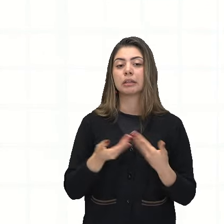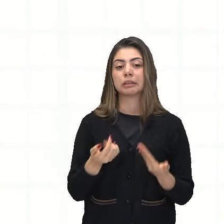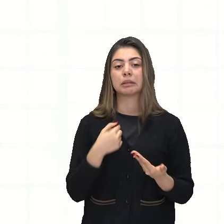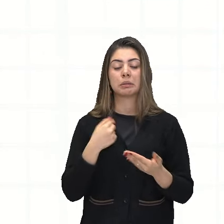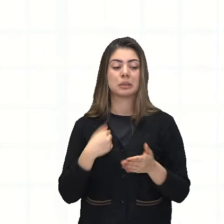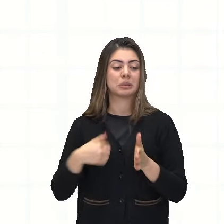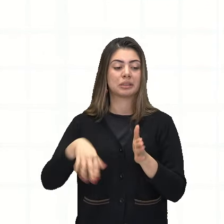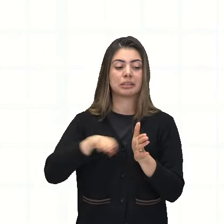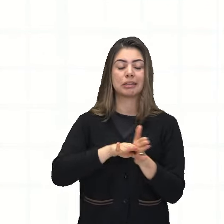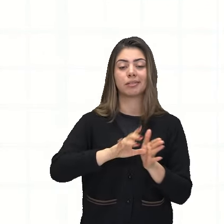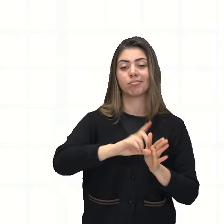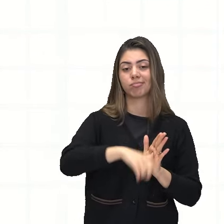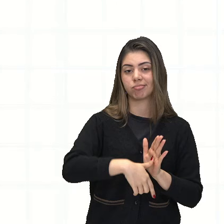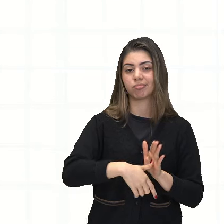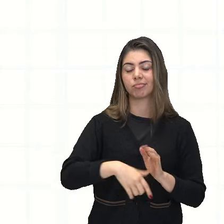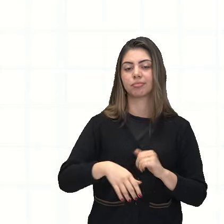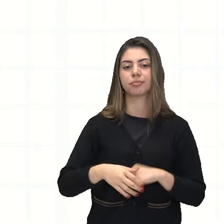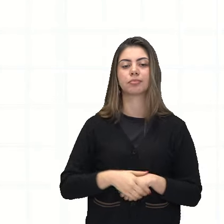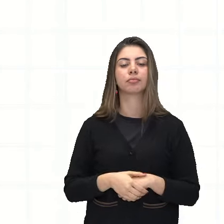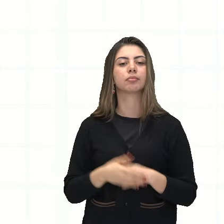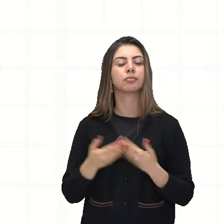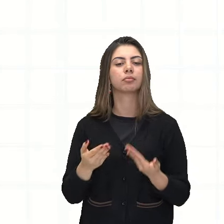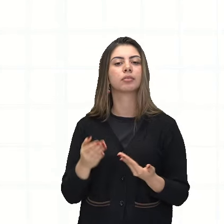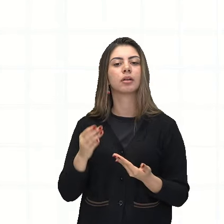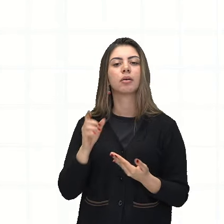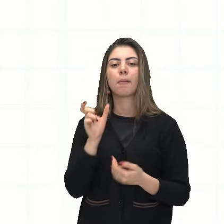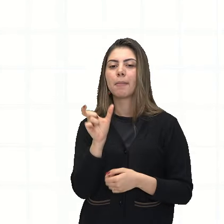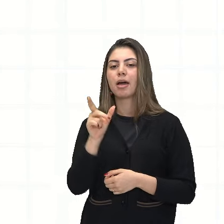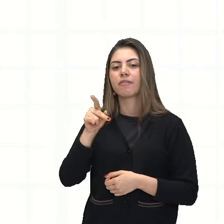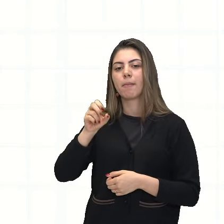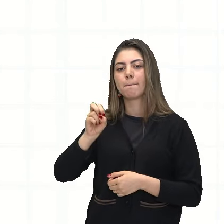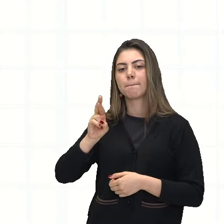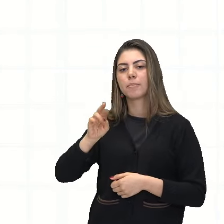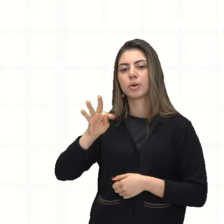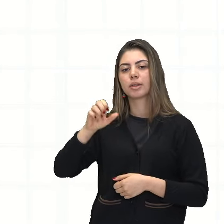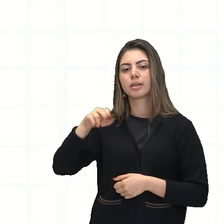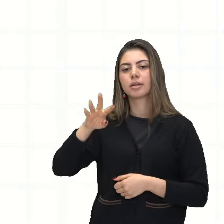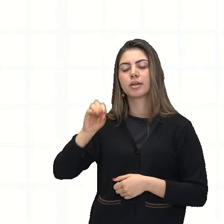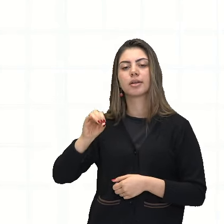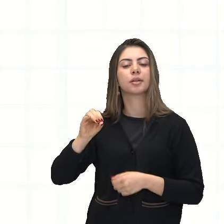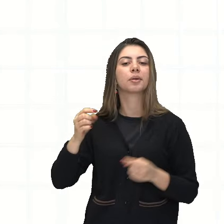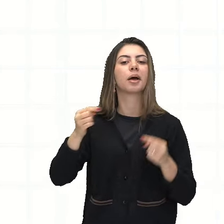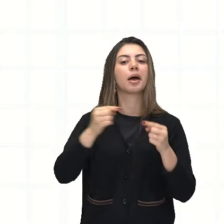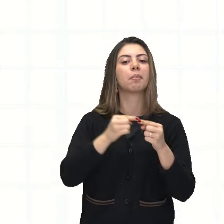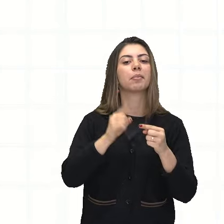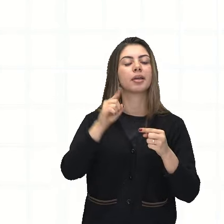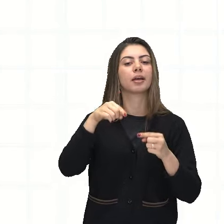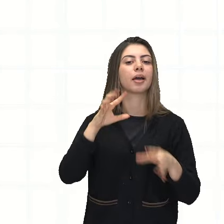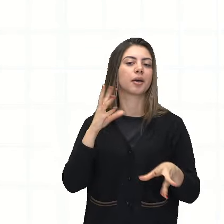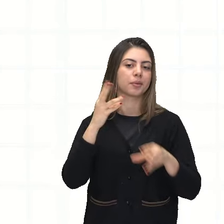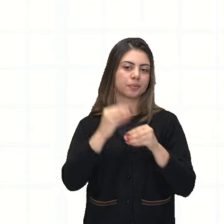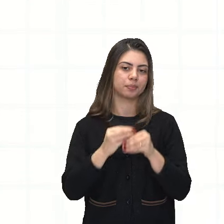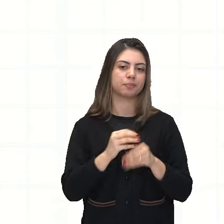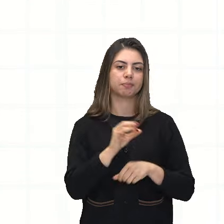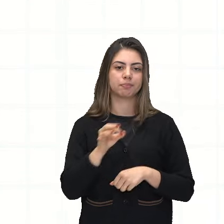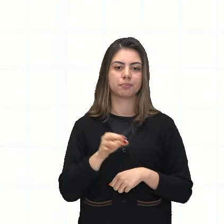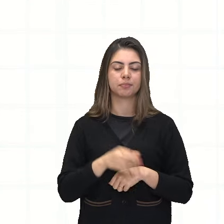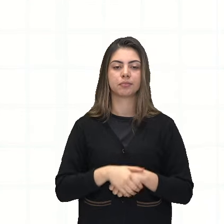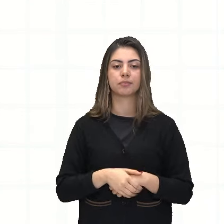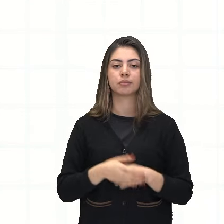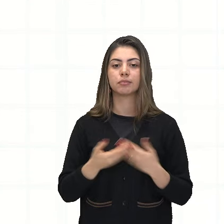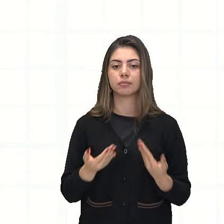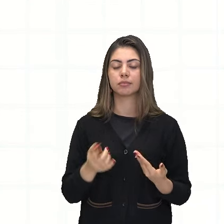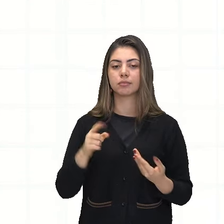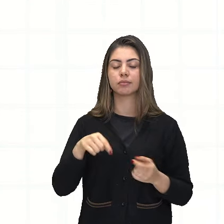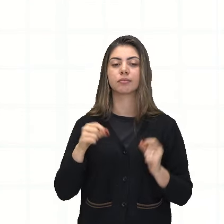cheguei atrasado. Então, nós já sabemos que o portanto, ele traz uma ideia de conclusão. Com isso, ele é